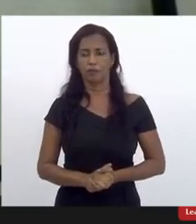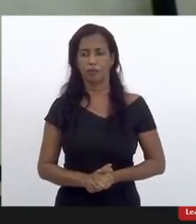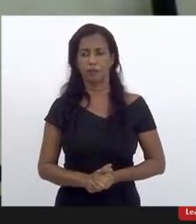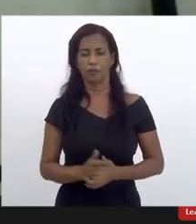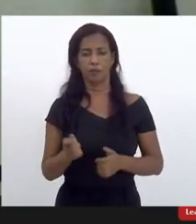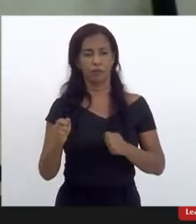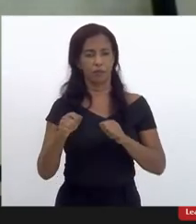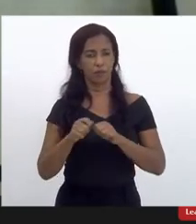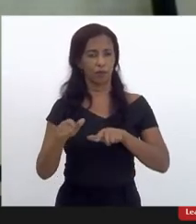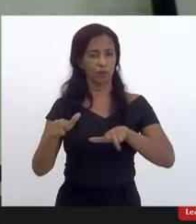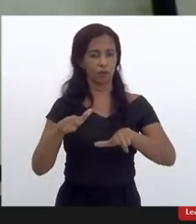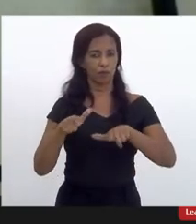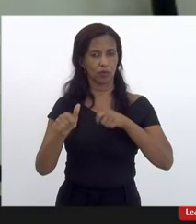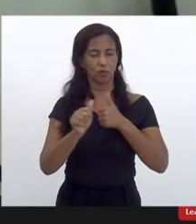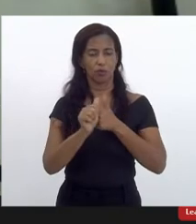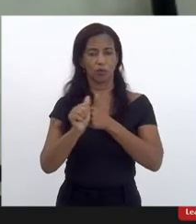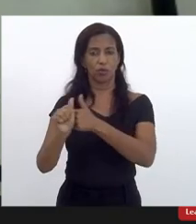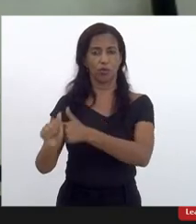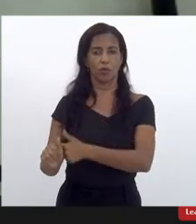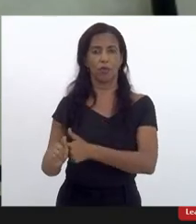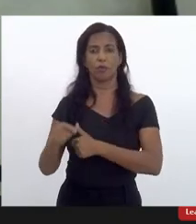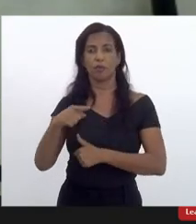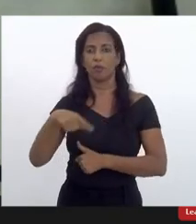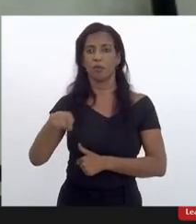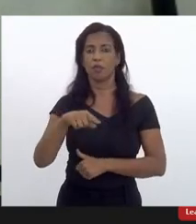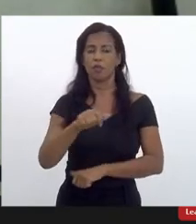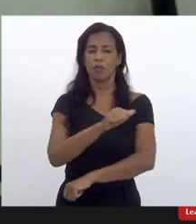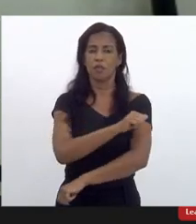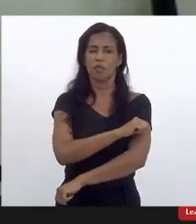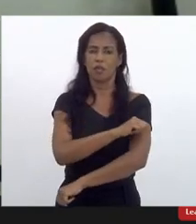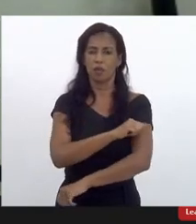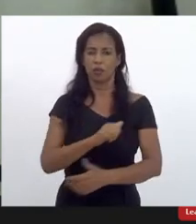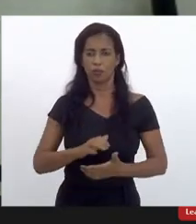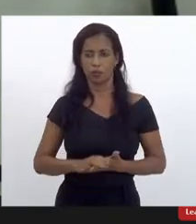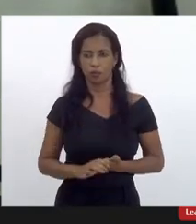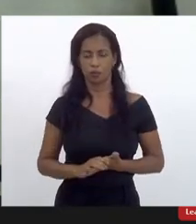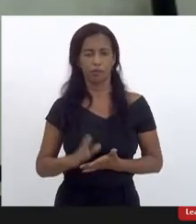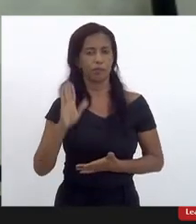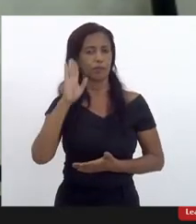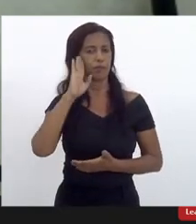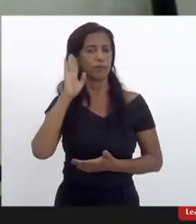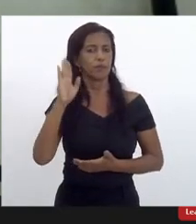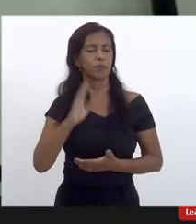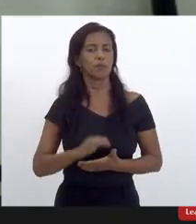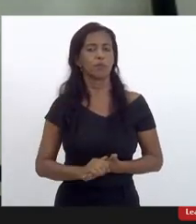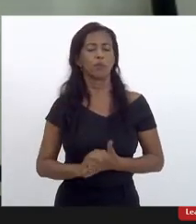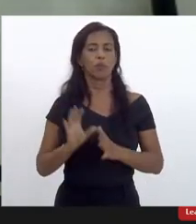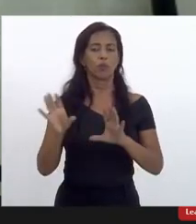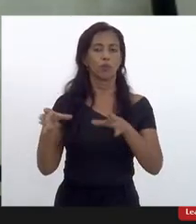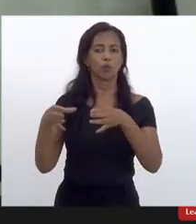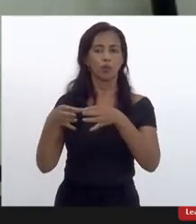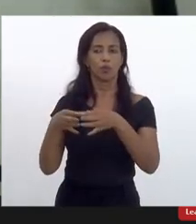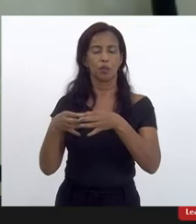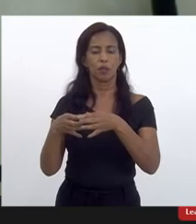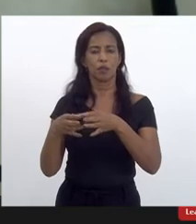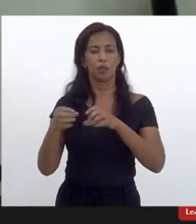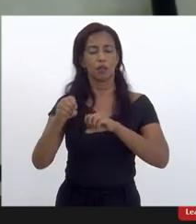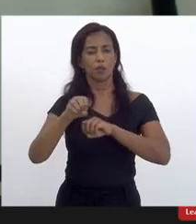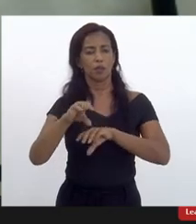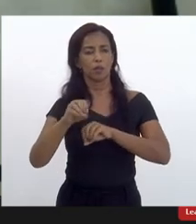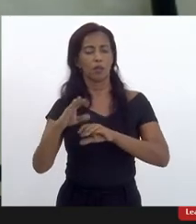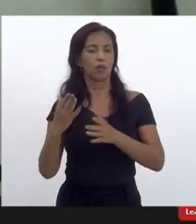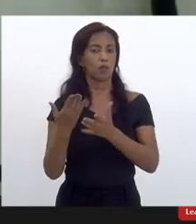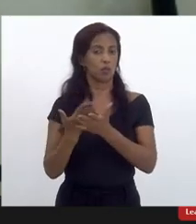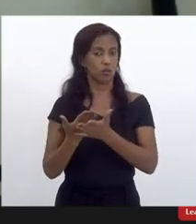Fizemos um trabalho de acompanhamento desses alunos sem contato, principalmente com as equipes de orientação escolar